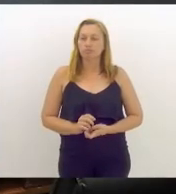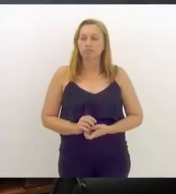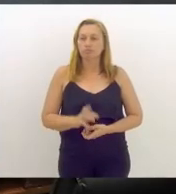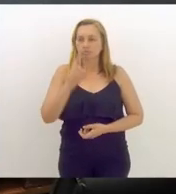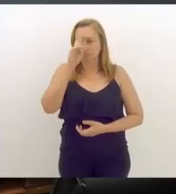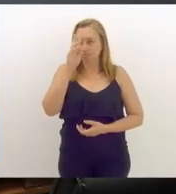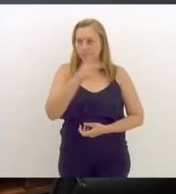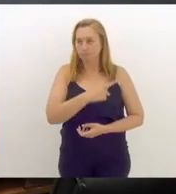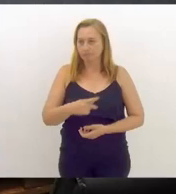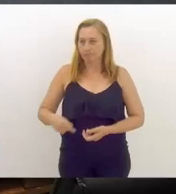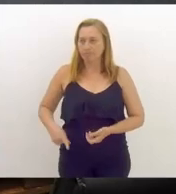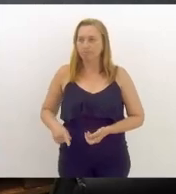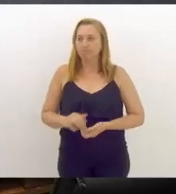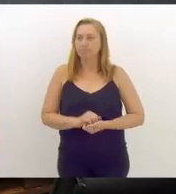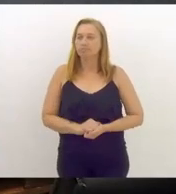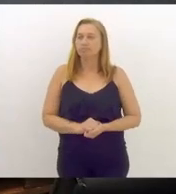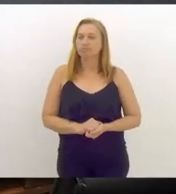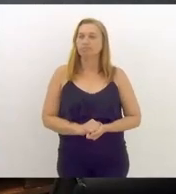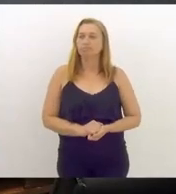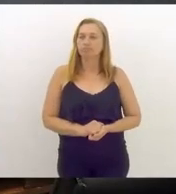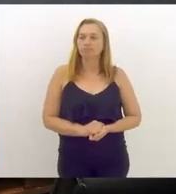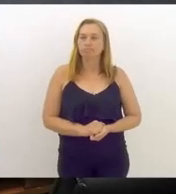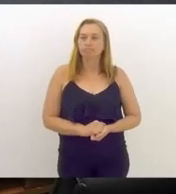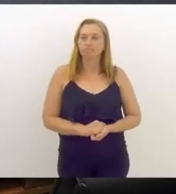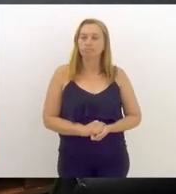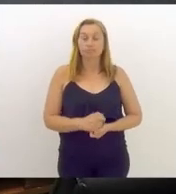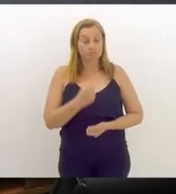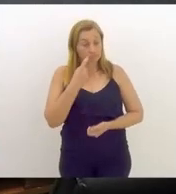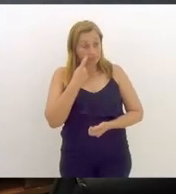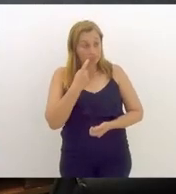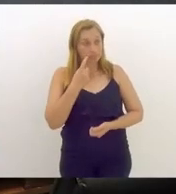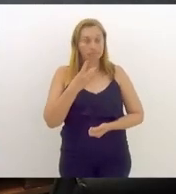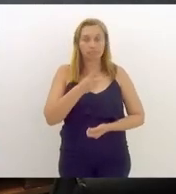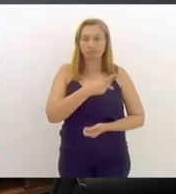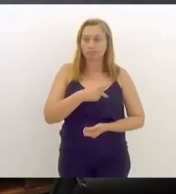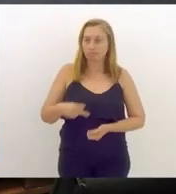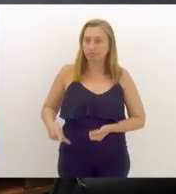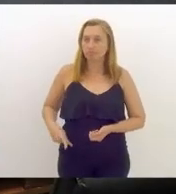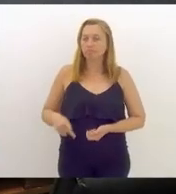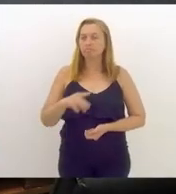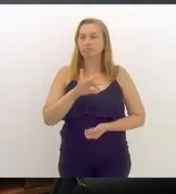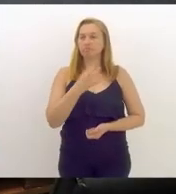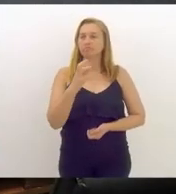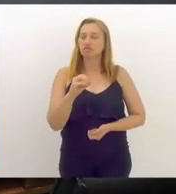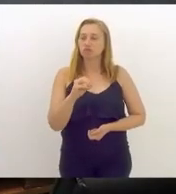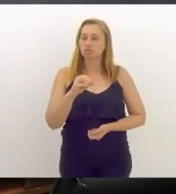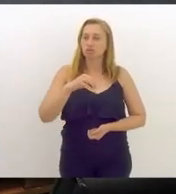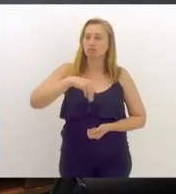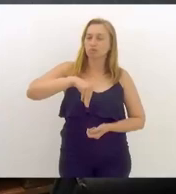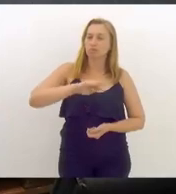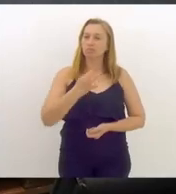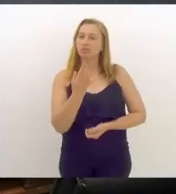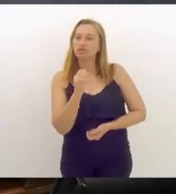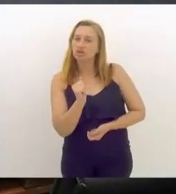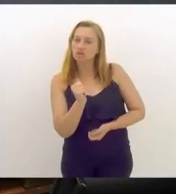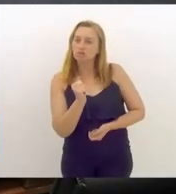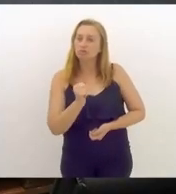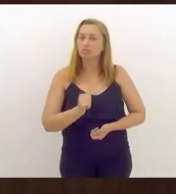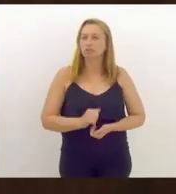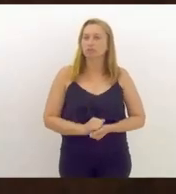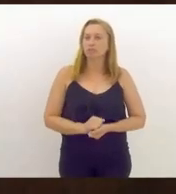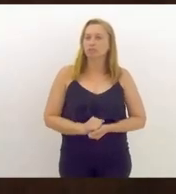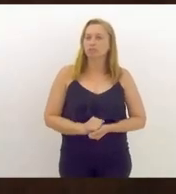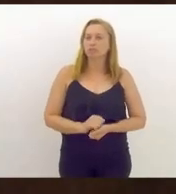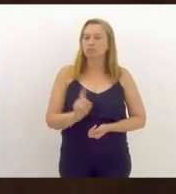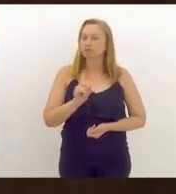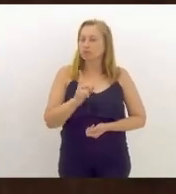senhor presidente tendo em vista que o presidente Chico Machado apesar de